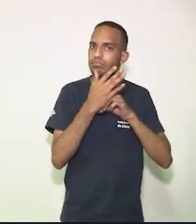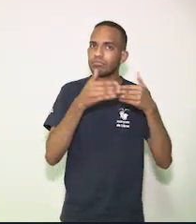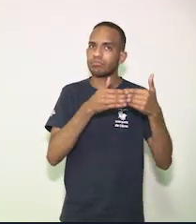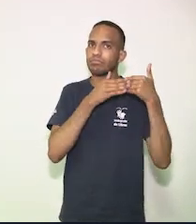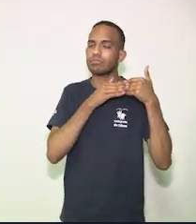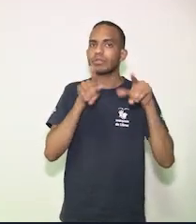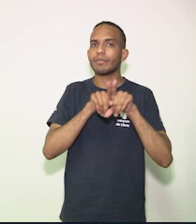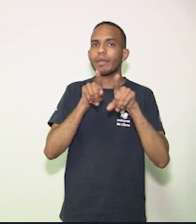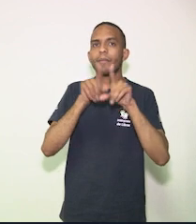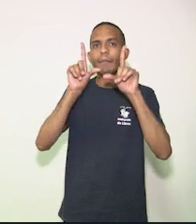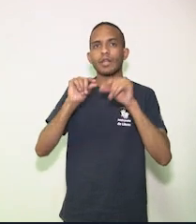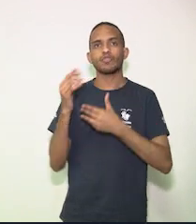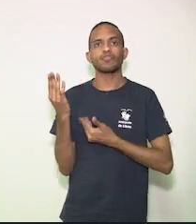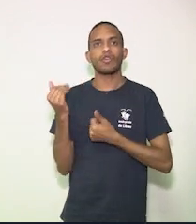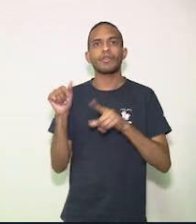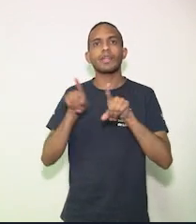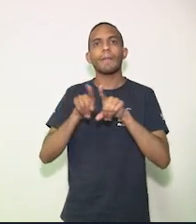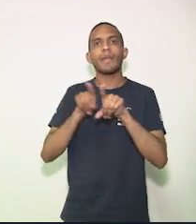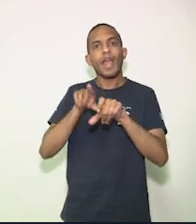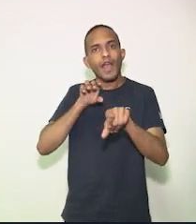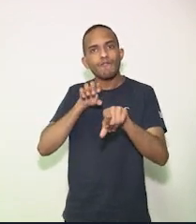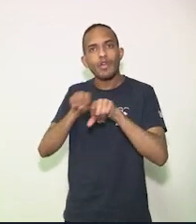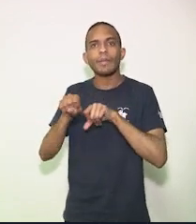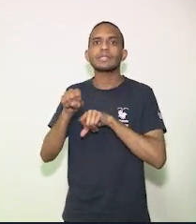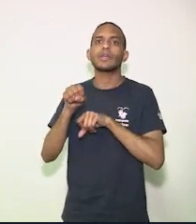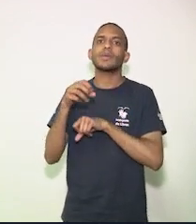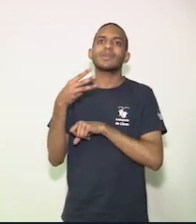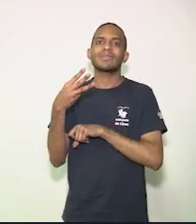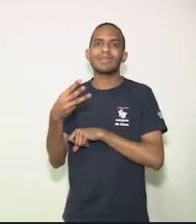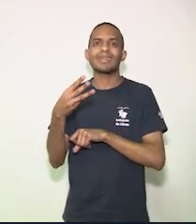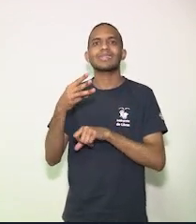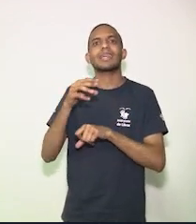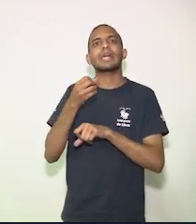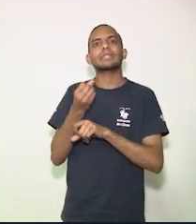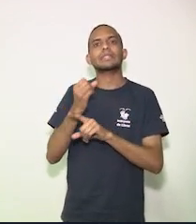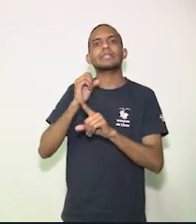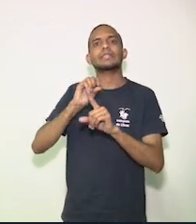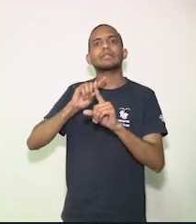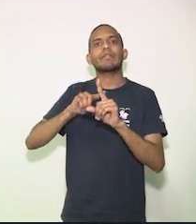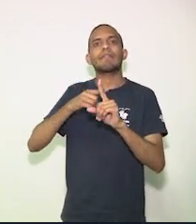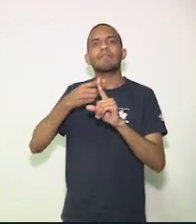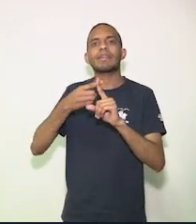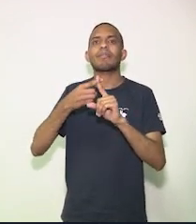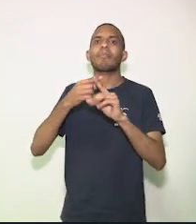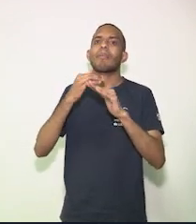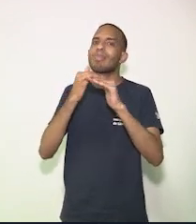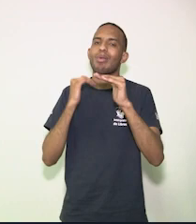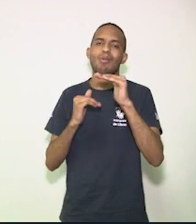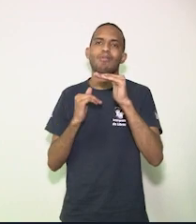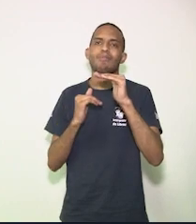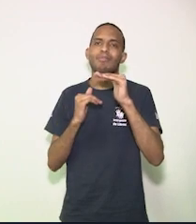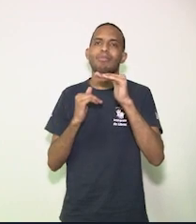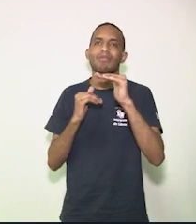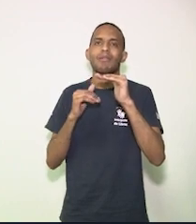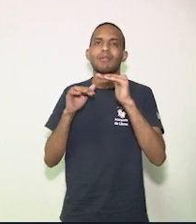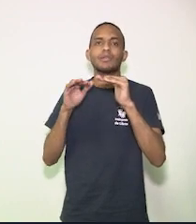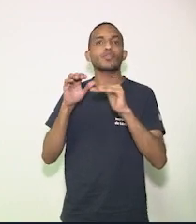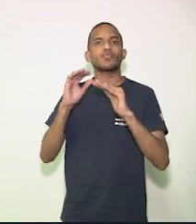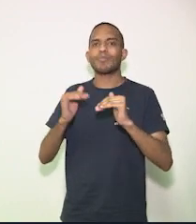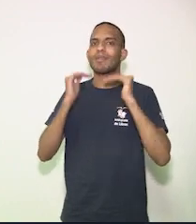adesão nos jovens, e a escolaridade de 3 a 6 vezes menor no nível superior. Então,